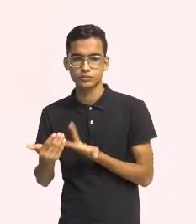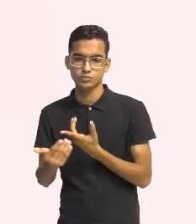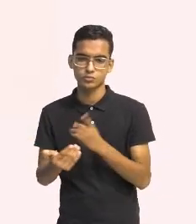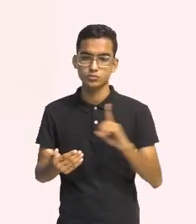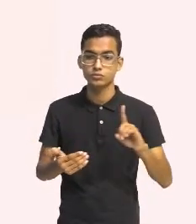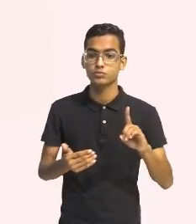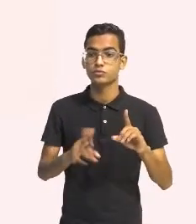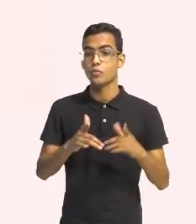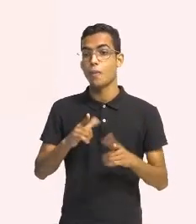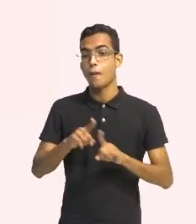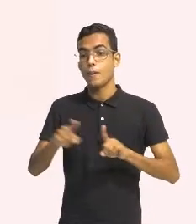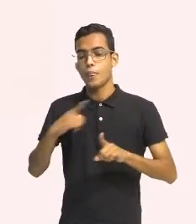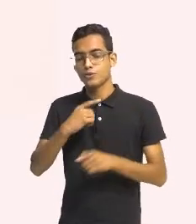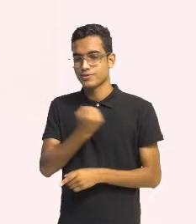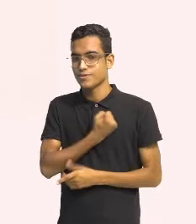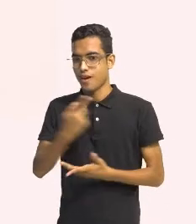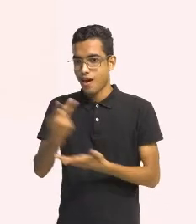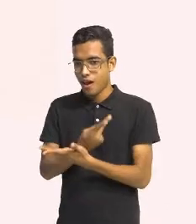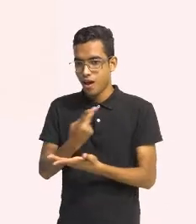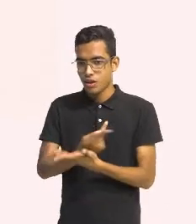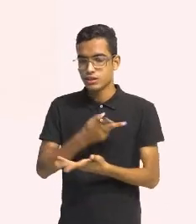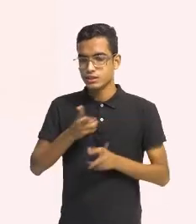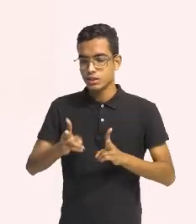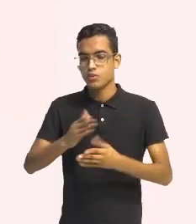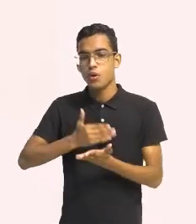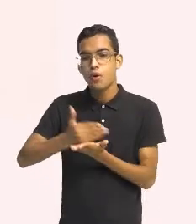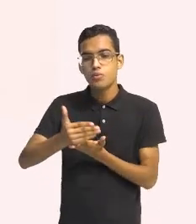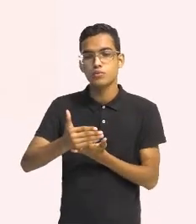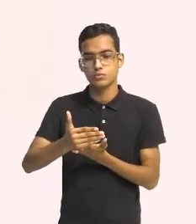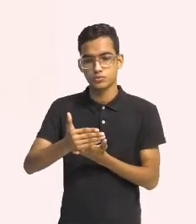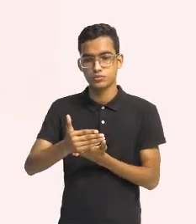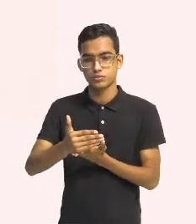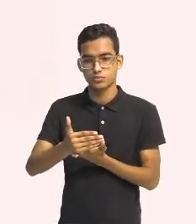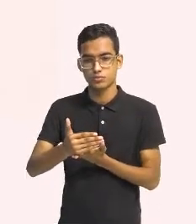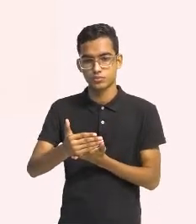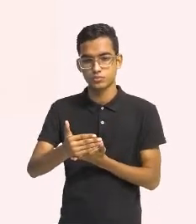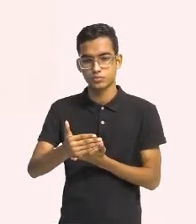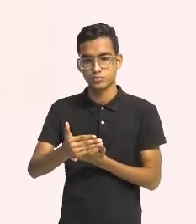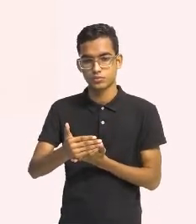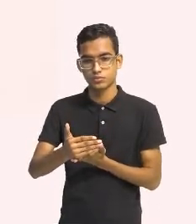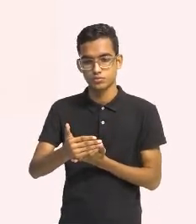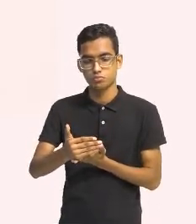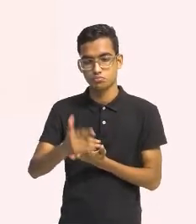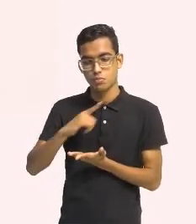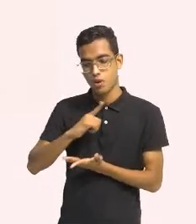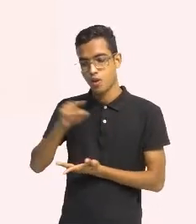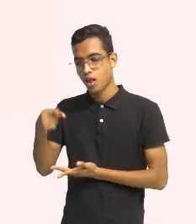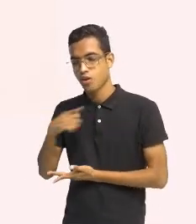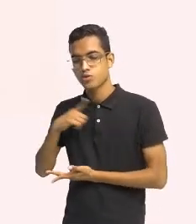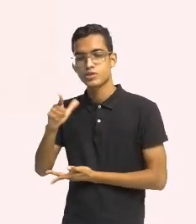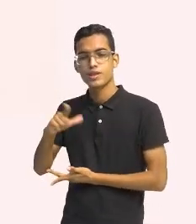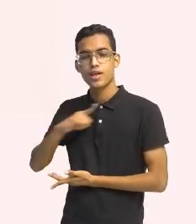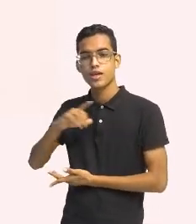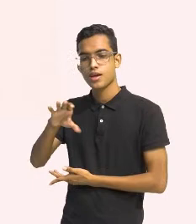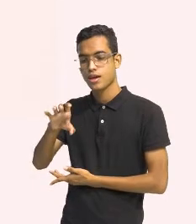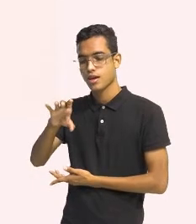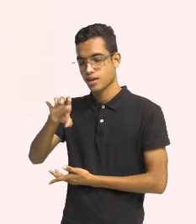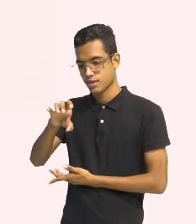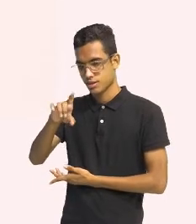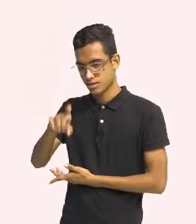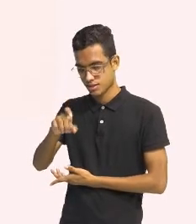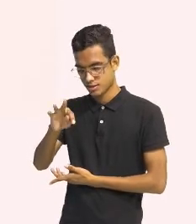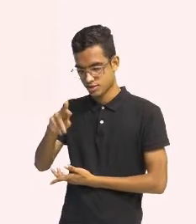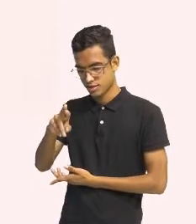hora da numeração, tá? A gente sempre começa a numeração pela ponta, pela extremidade, onde os carbonos vão ficar